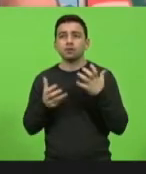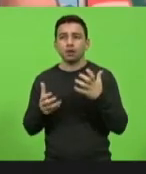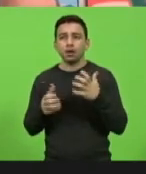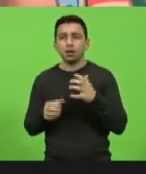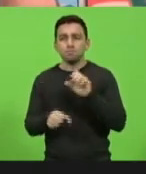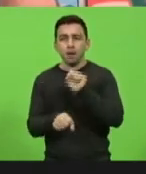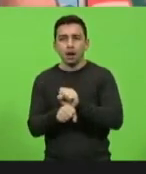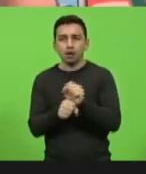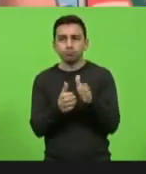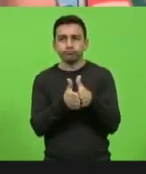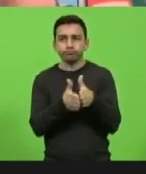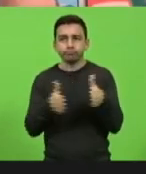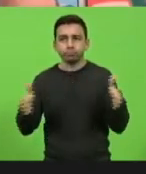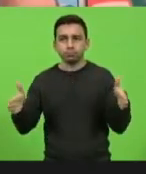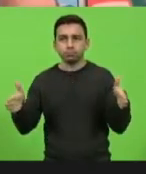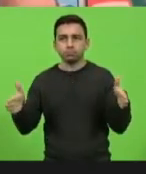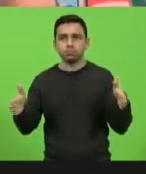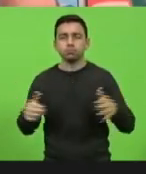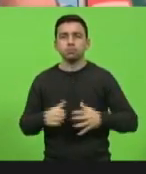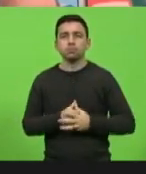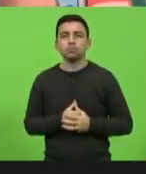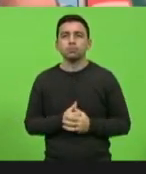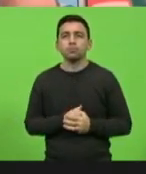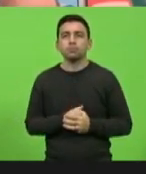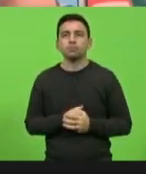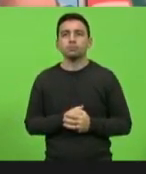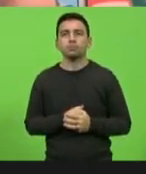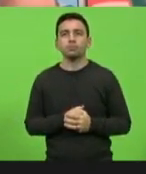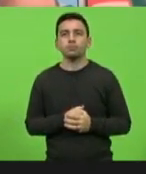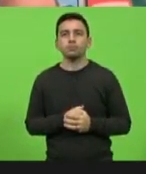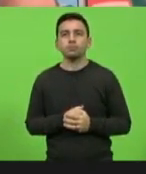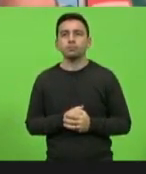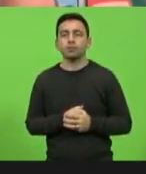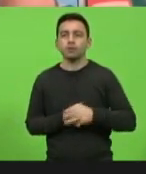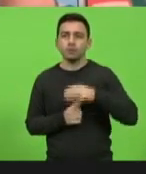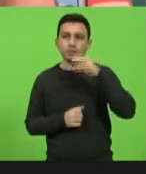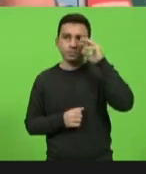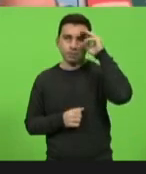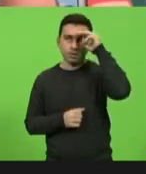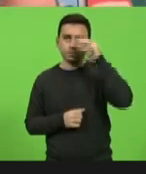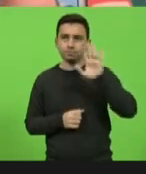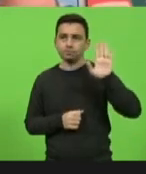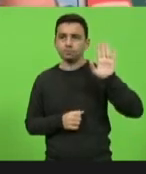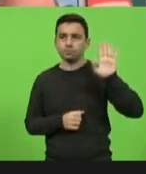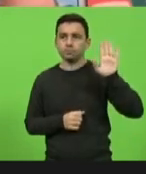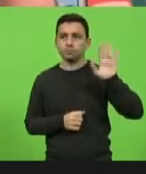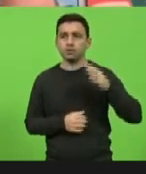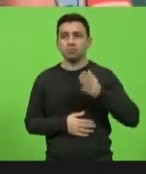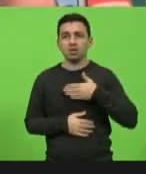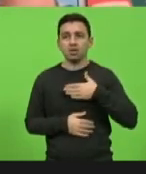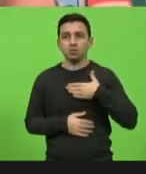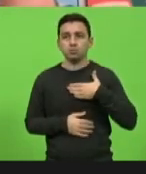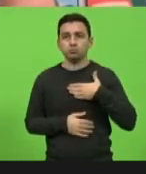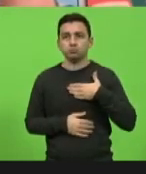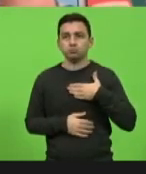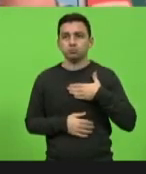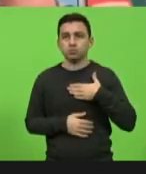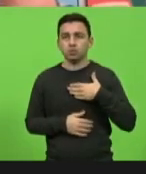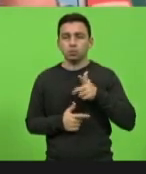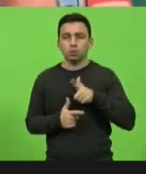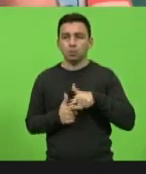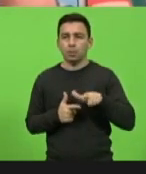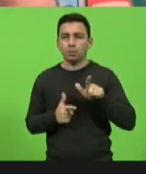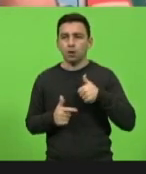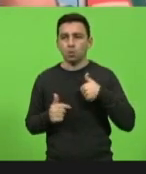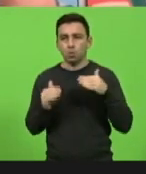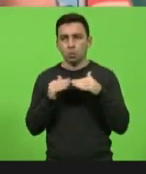momento. Senhor presidente, deputado Marcos Vieira. Deputado Marcos Vieira. De minha parte, não há qualquer problema, eu concordo